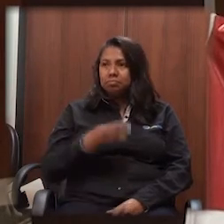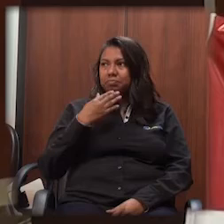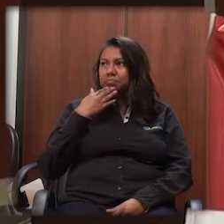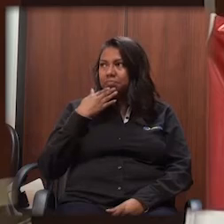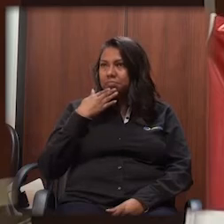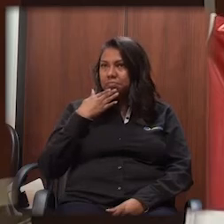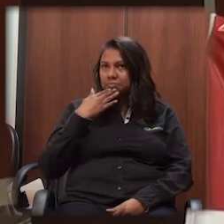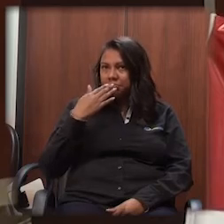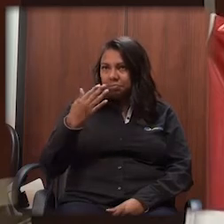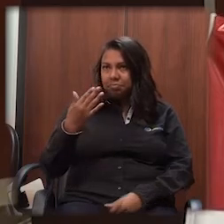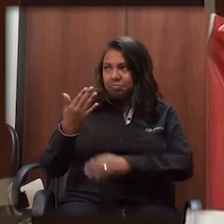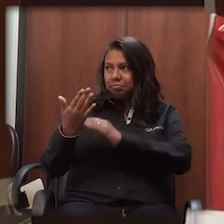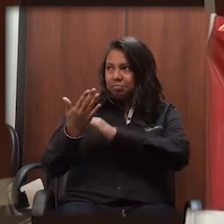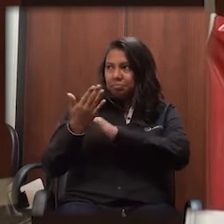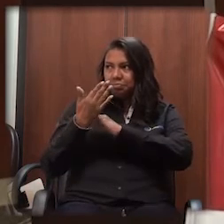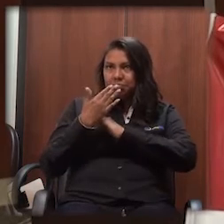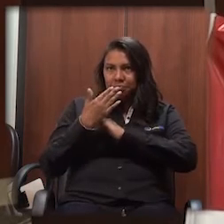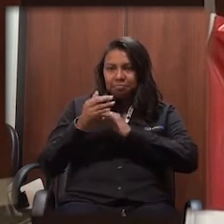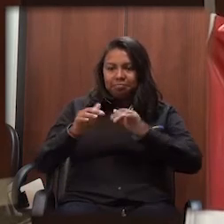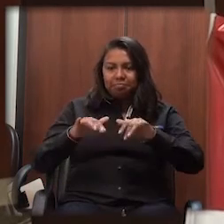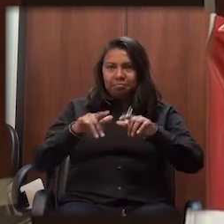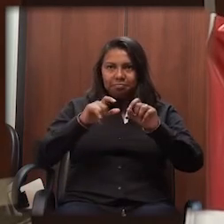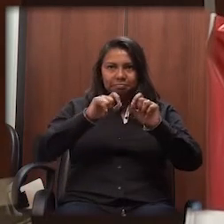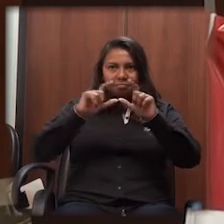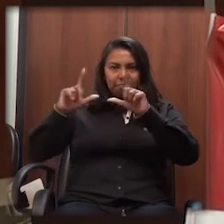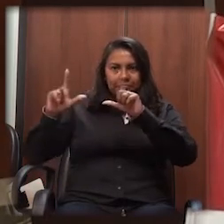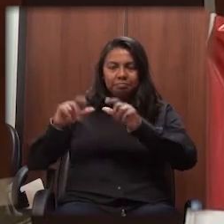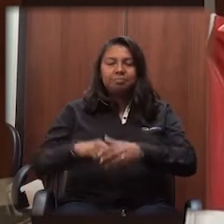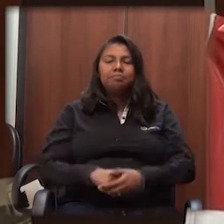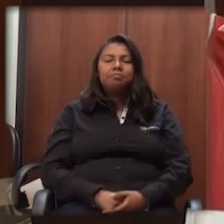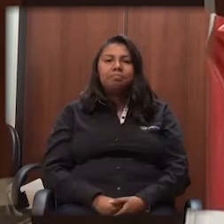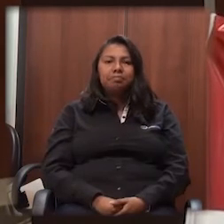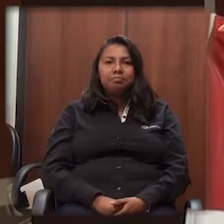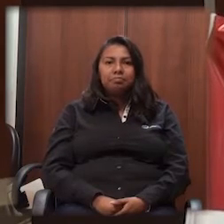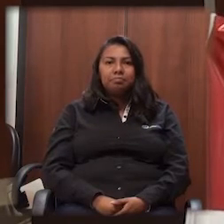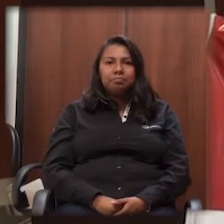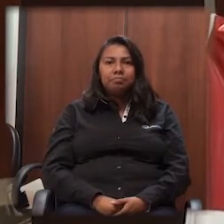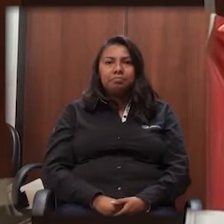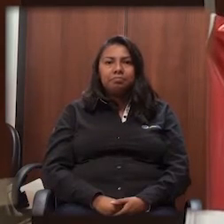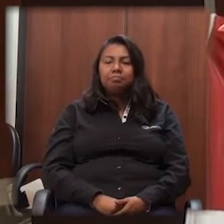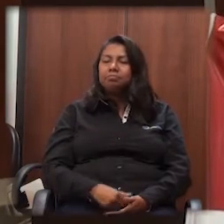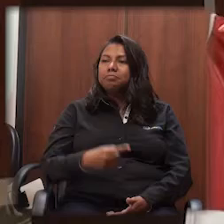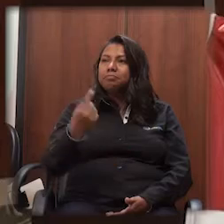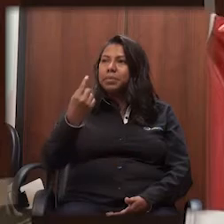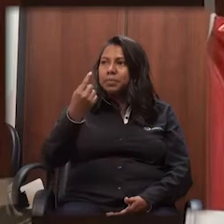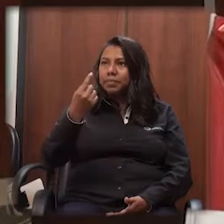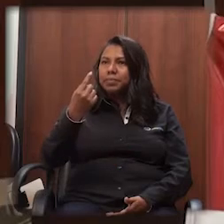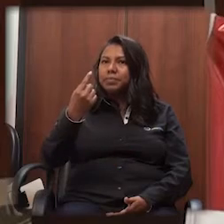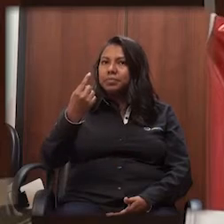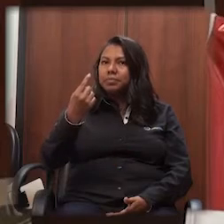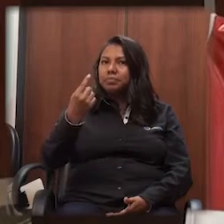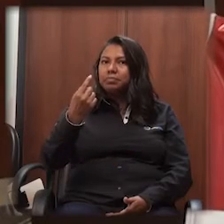ajuda ali dos companheiros do computador, se podem ir passando. Isso, obrigada. Então, primeiro dizer, né, que a gente está